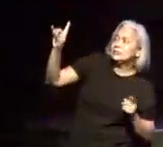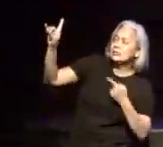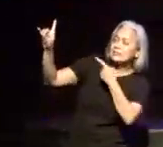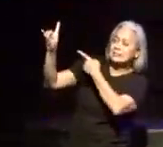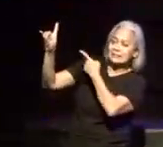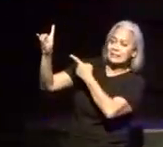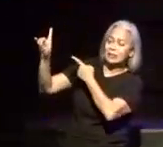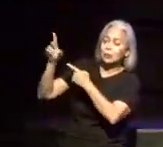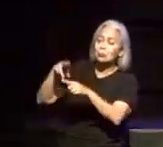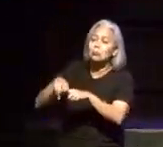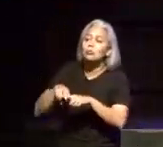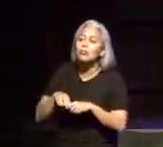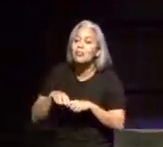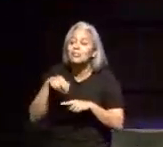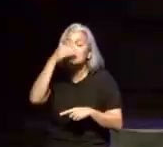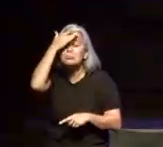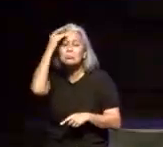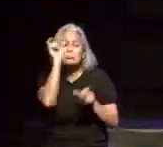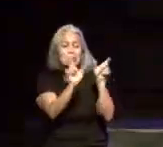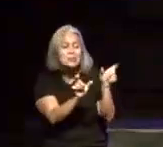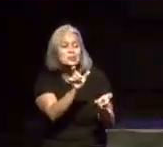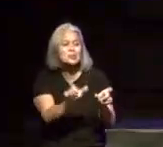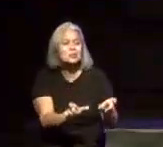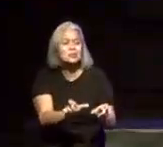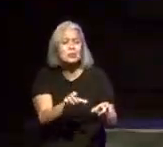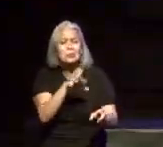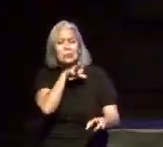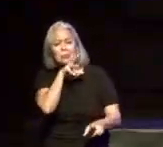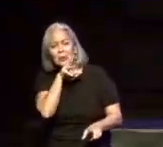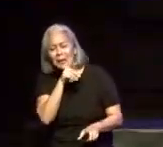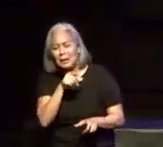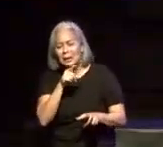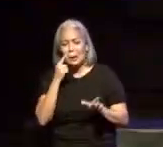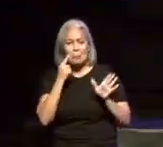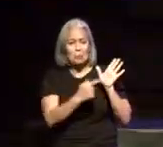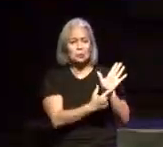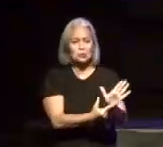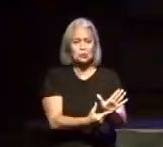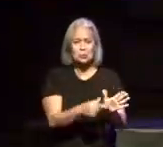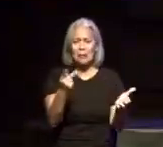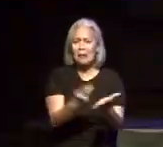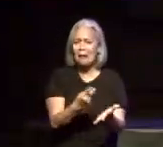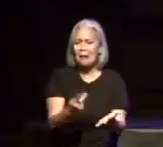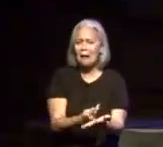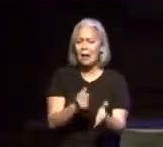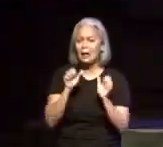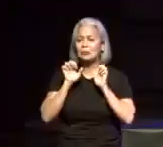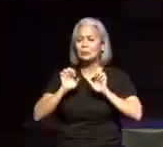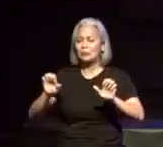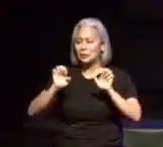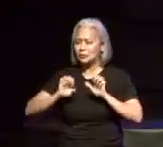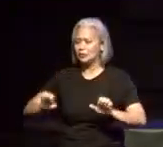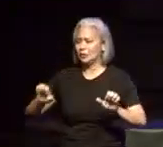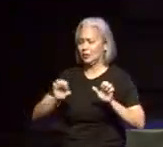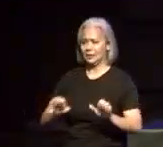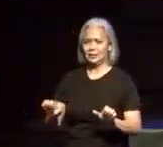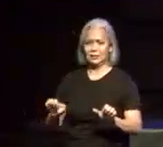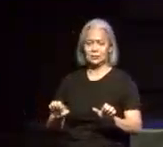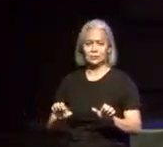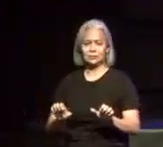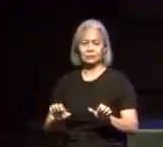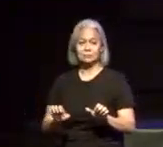de alguém que mal representou o Evangelho. Há pouco tempo atrás, um estudo foi feito apenas com pessoas